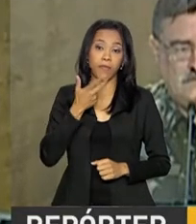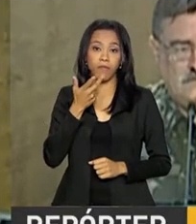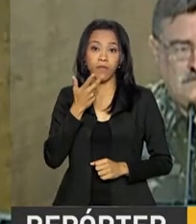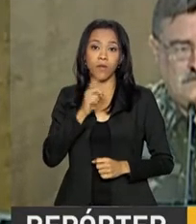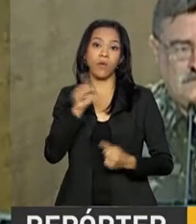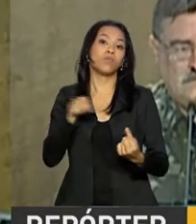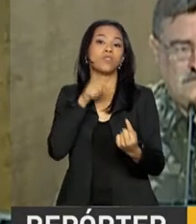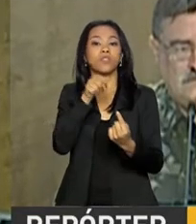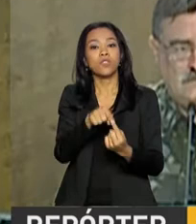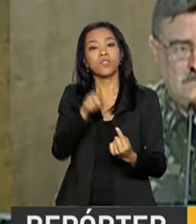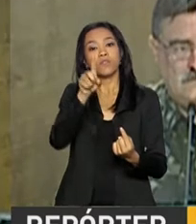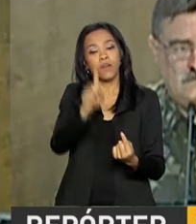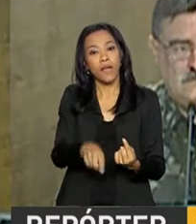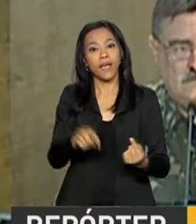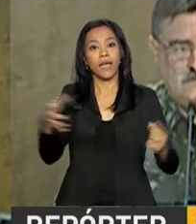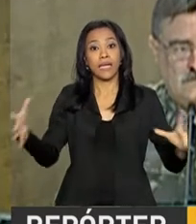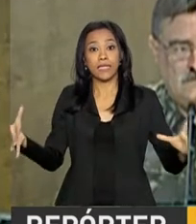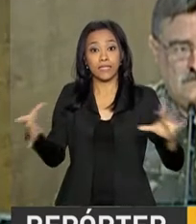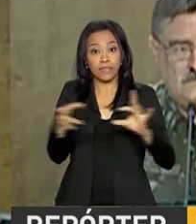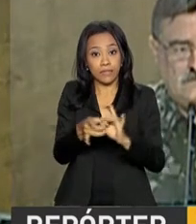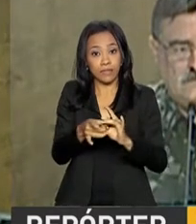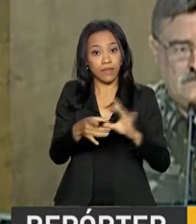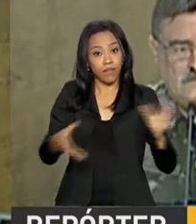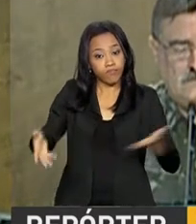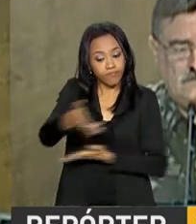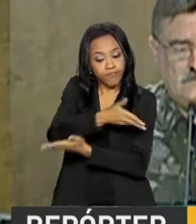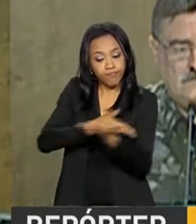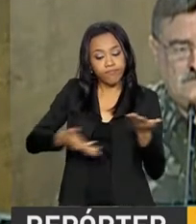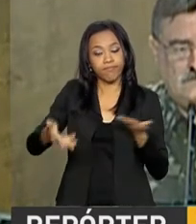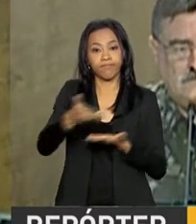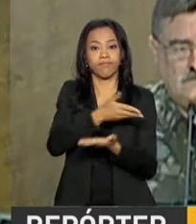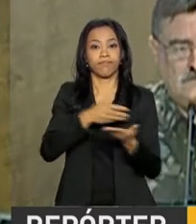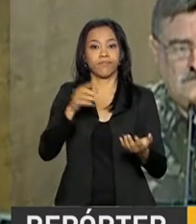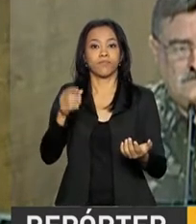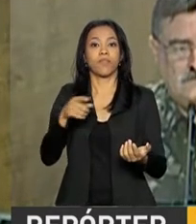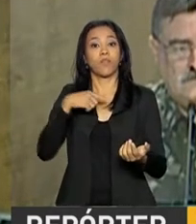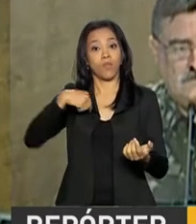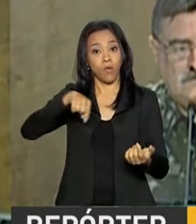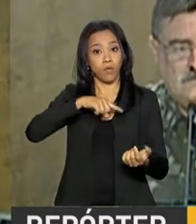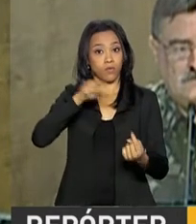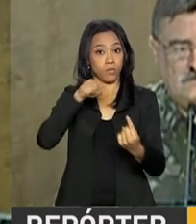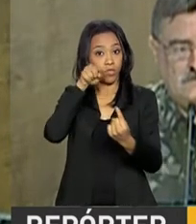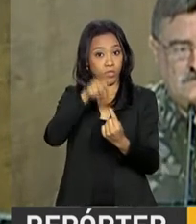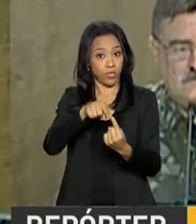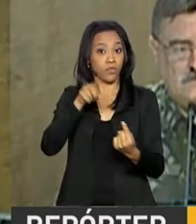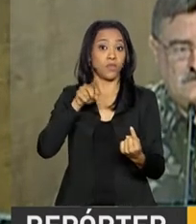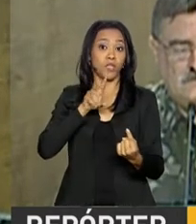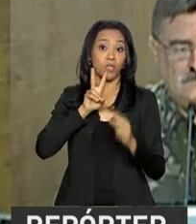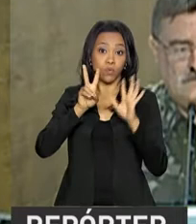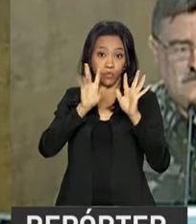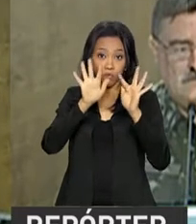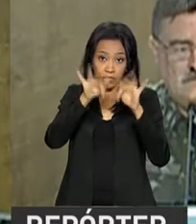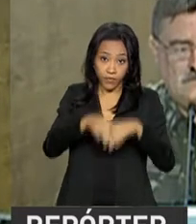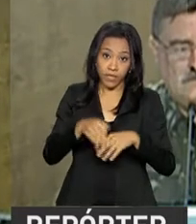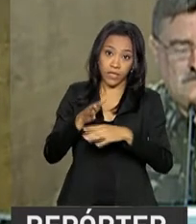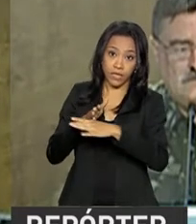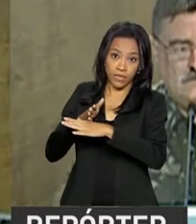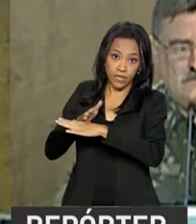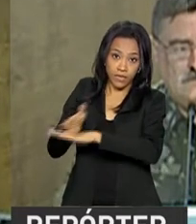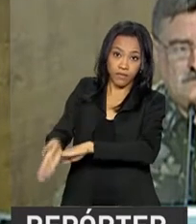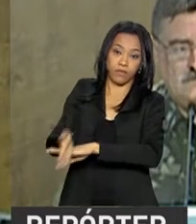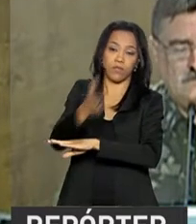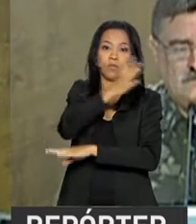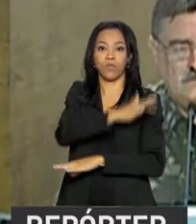objetivo nosso é integrar e cooperar a intenção nossa é o final dessa intervenção é